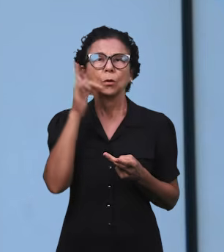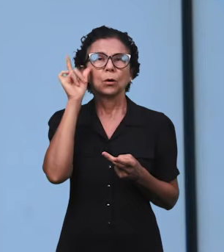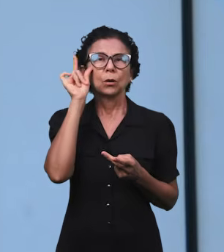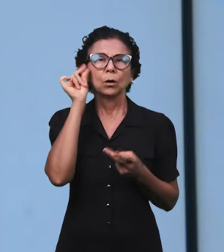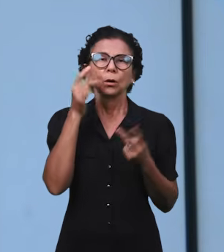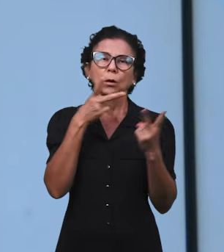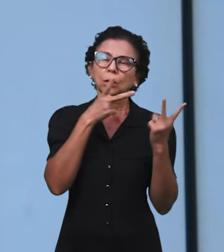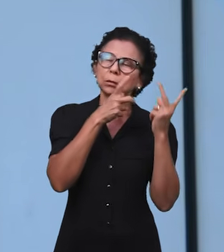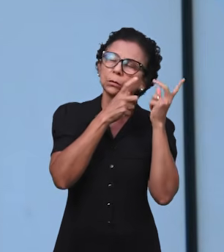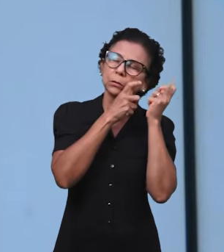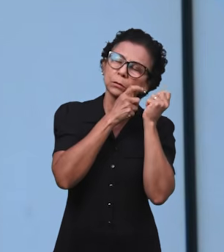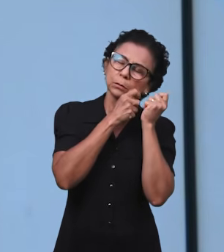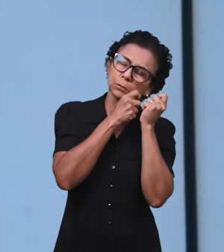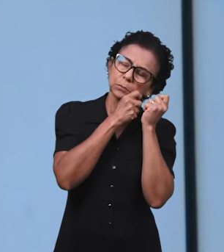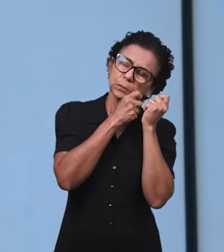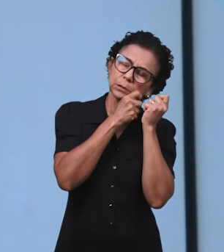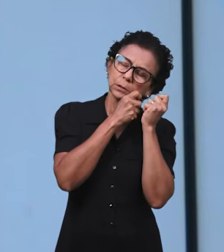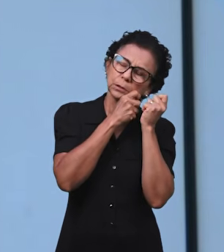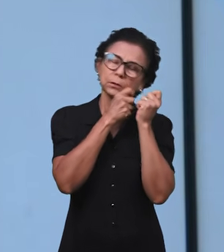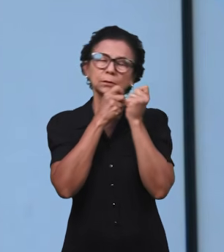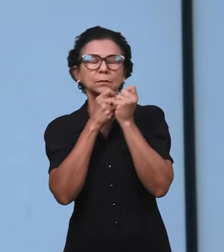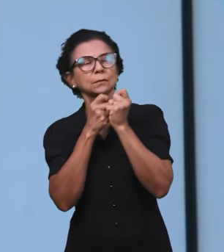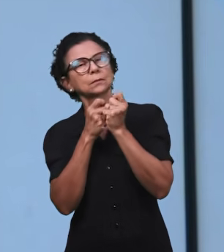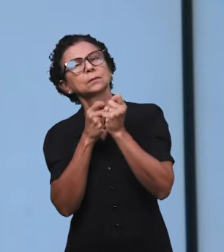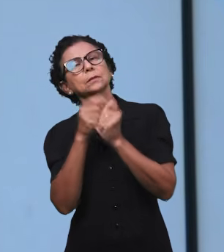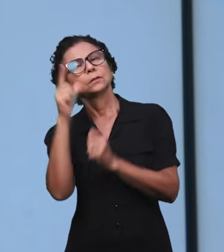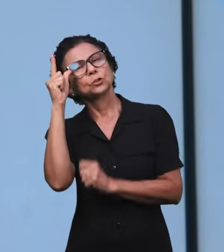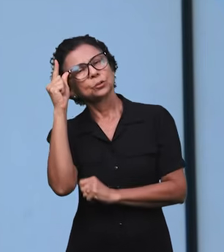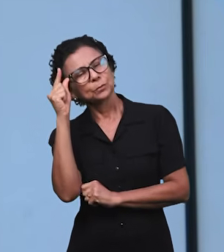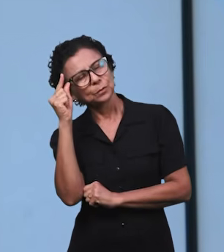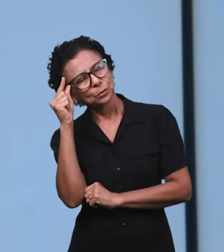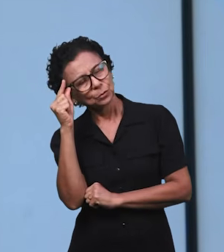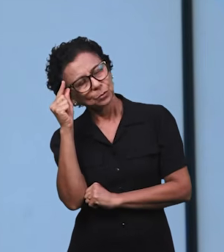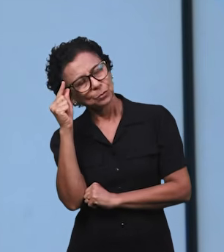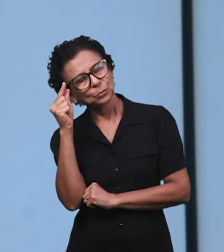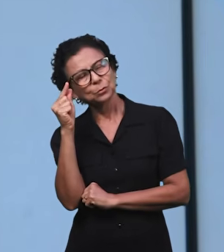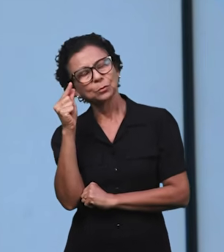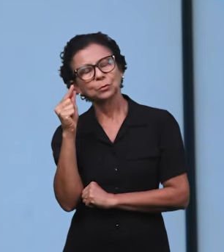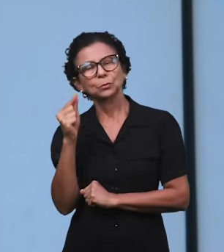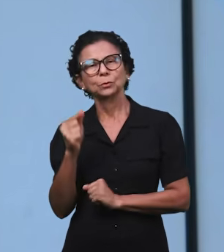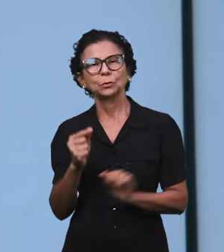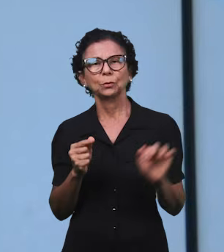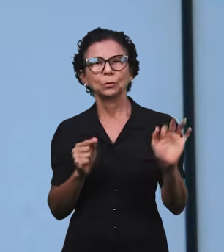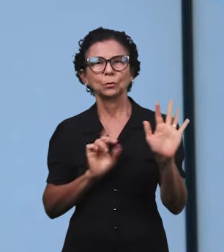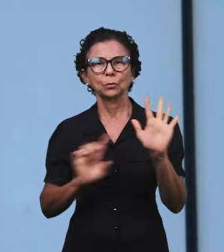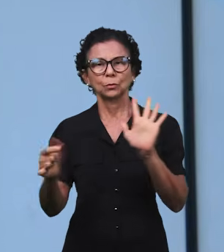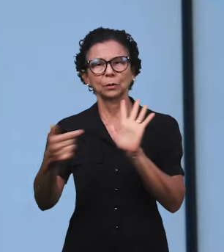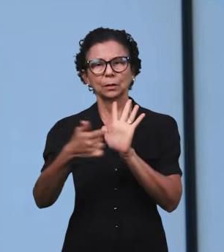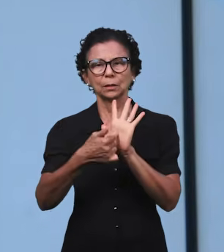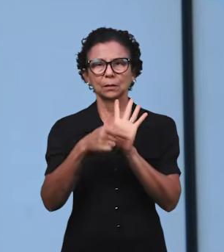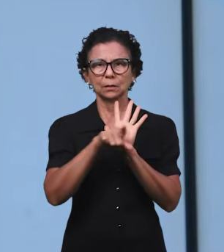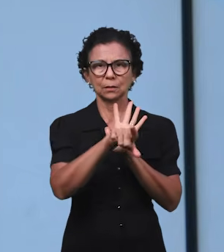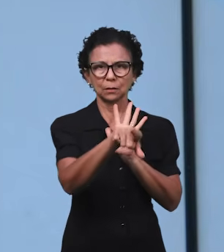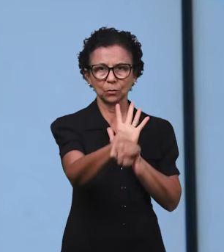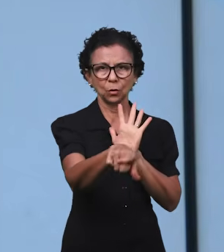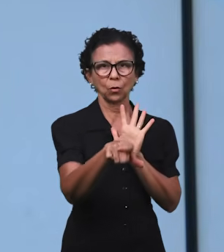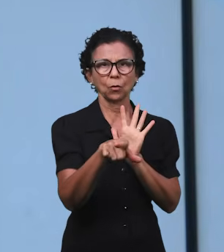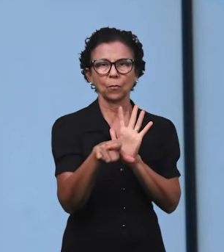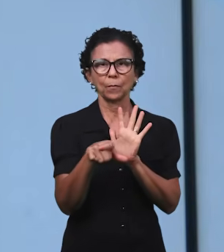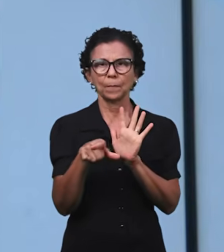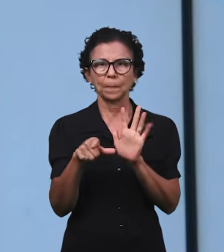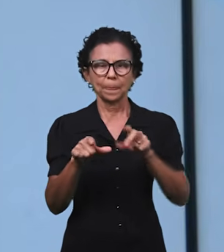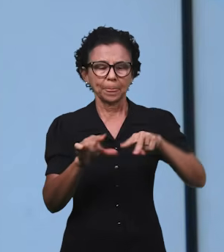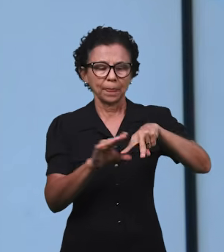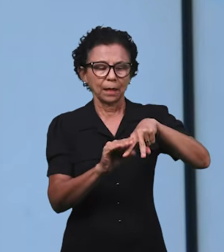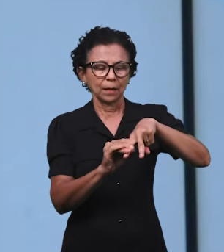aí faz com que os sintomas fiquem menos intensos. A gente não fala em cura para fibromialgia, a